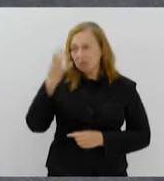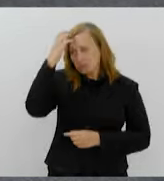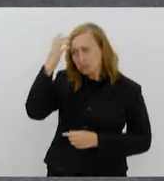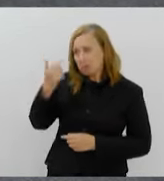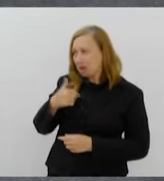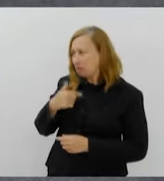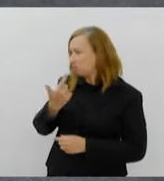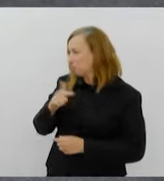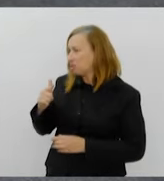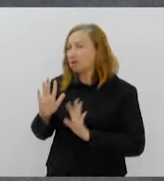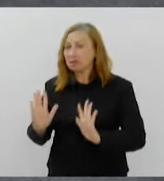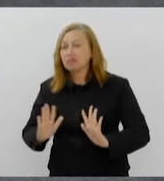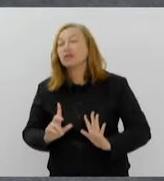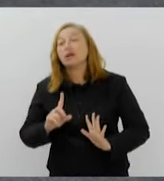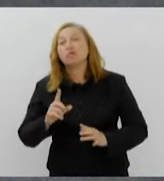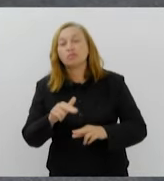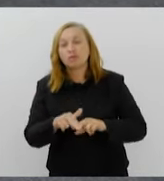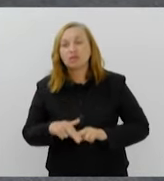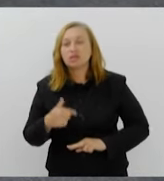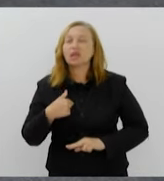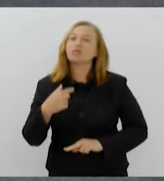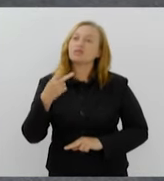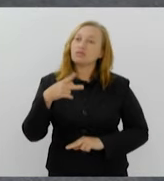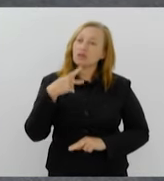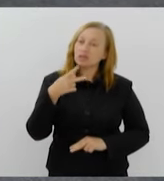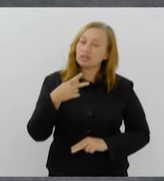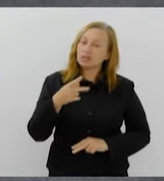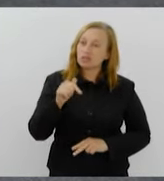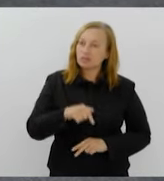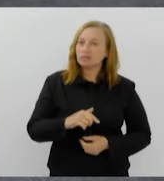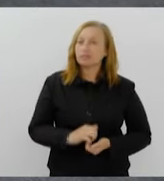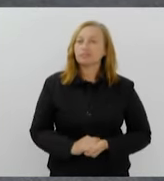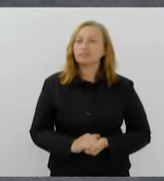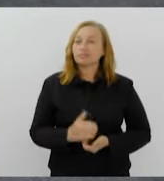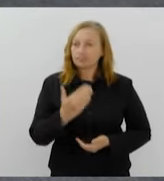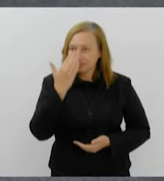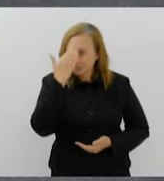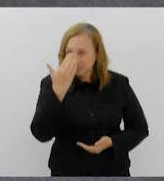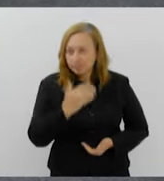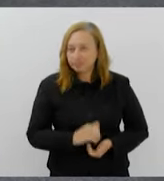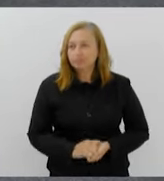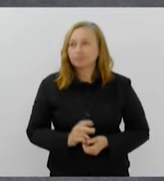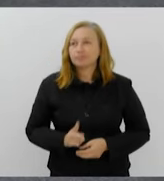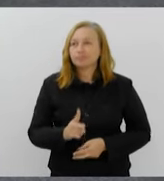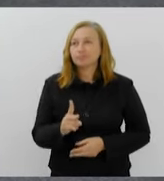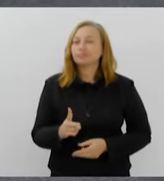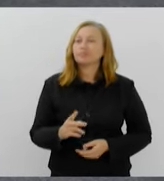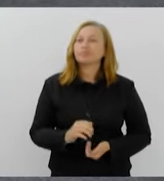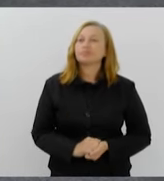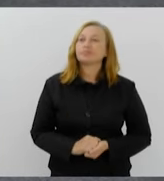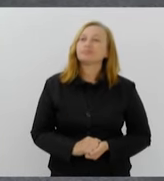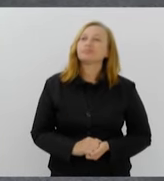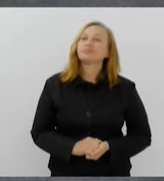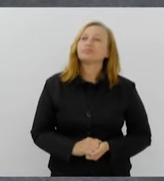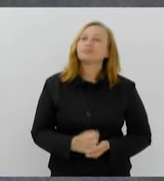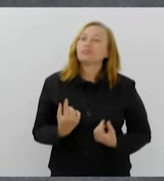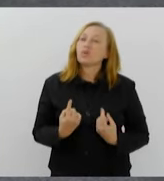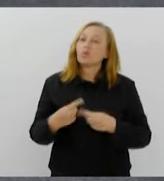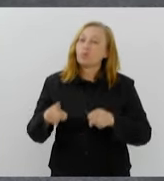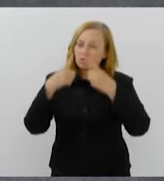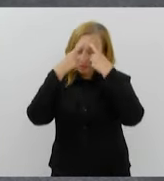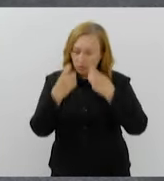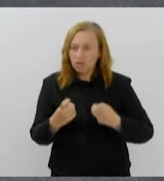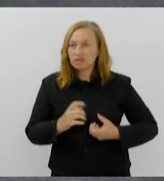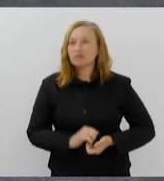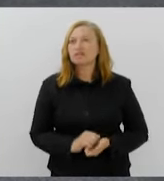então por conta disso eu tô aqui dando o meu depoimento te agradeço e sempre digo nós somos radicalmente contra a